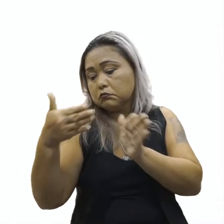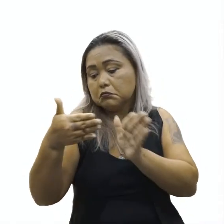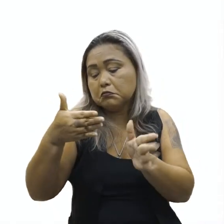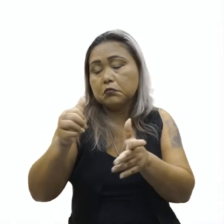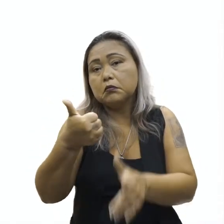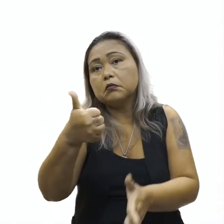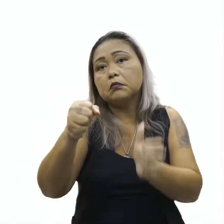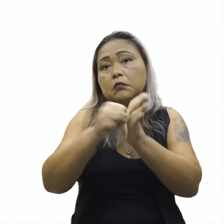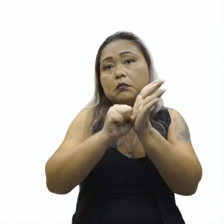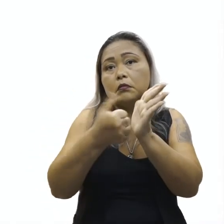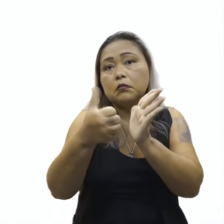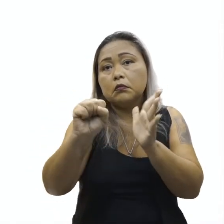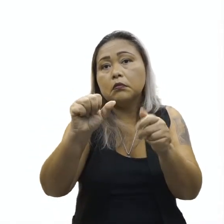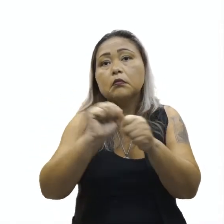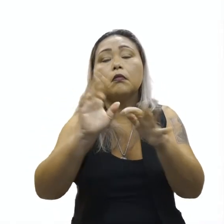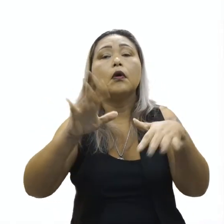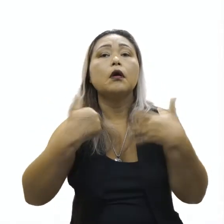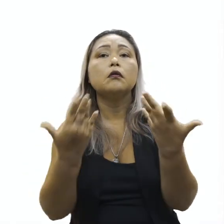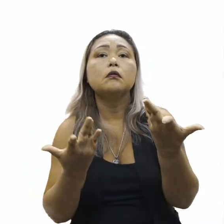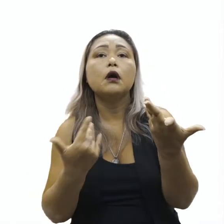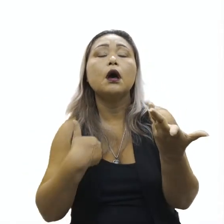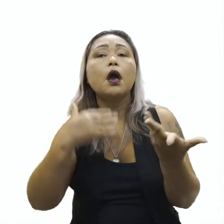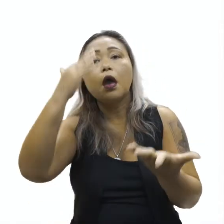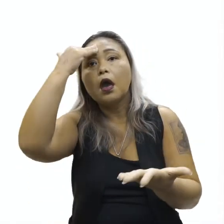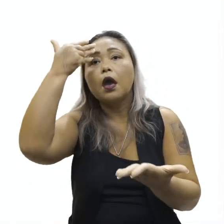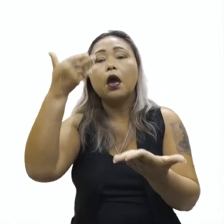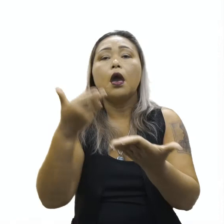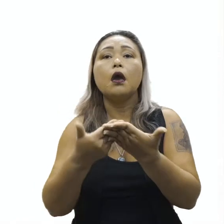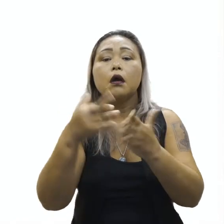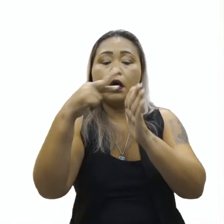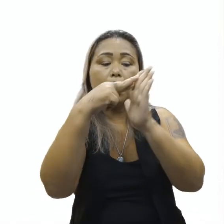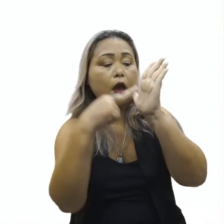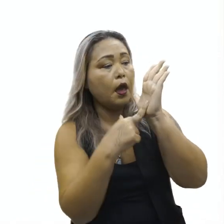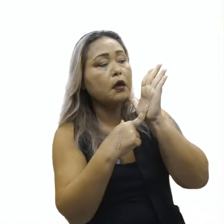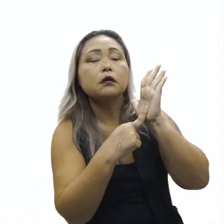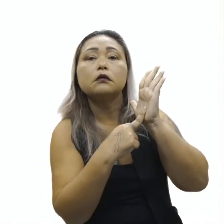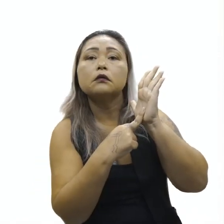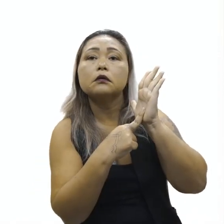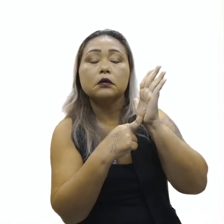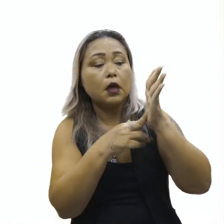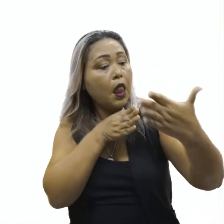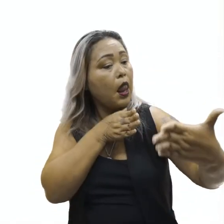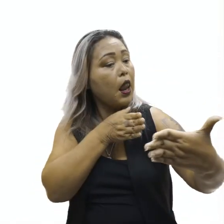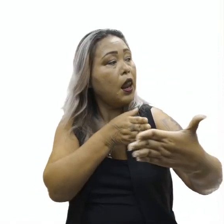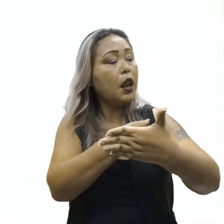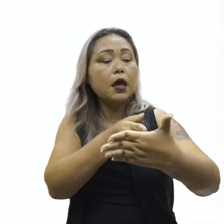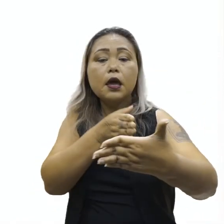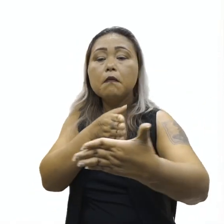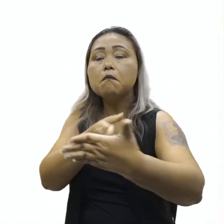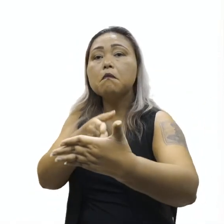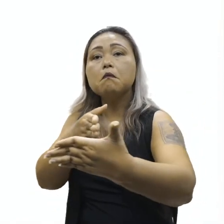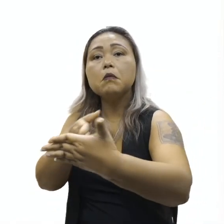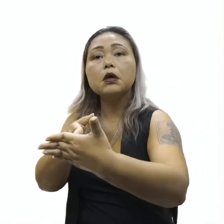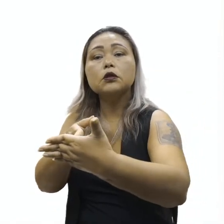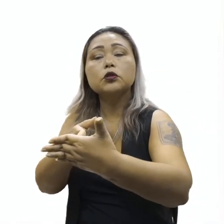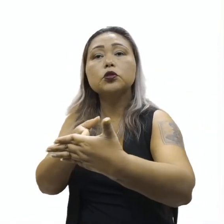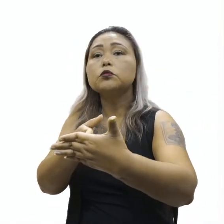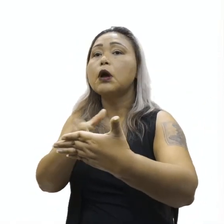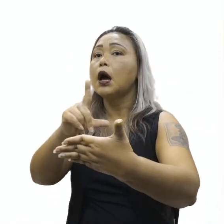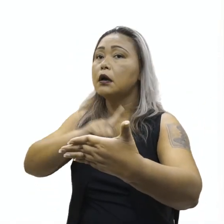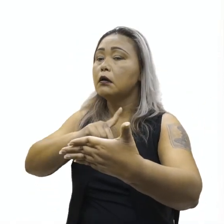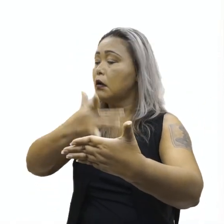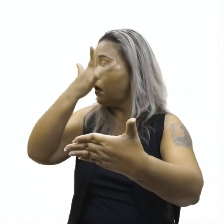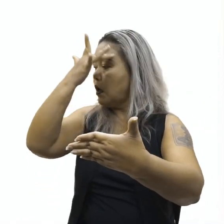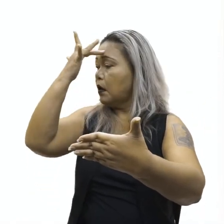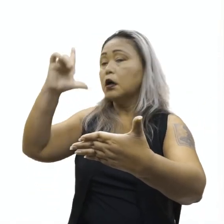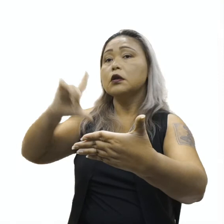Ele defendeu a criação de regras que estabelecessem limites para os detentores do poder. Então, ele